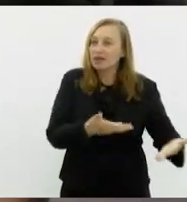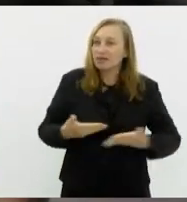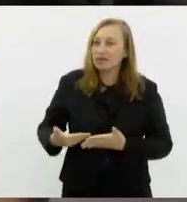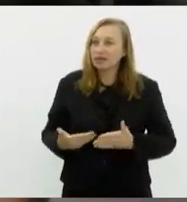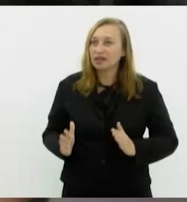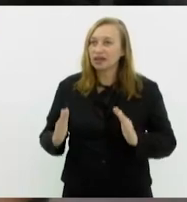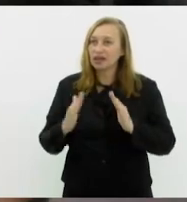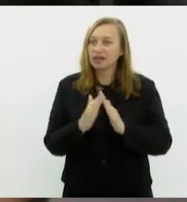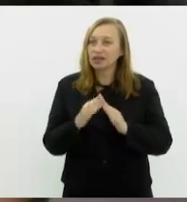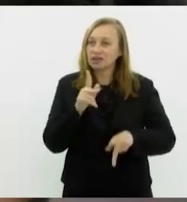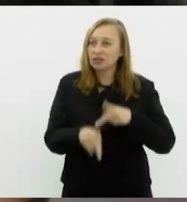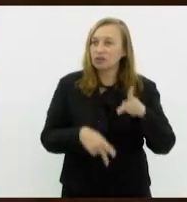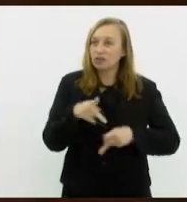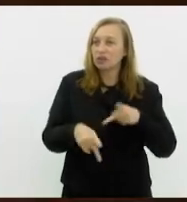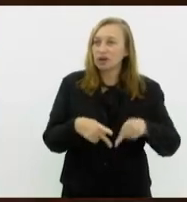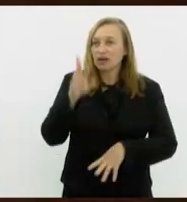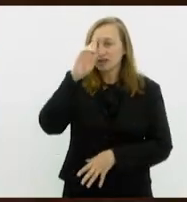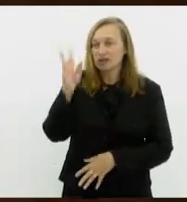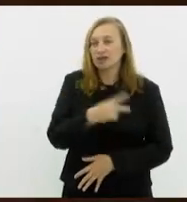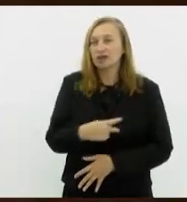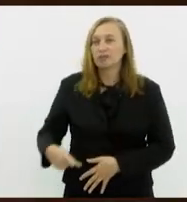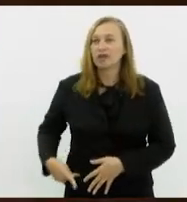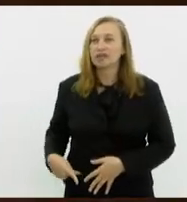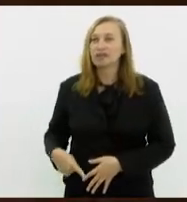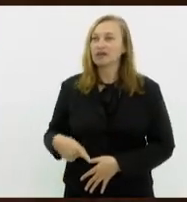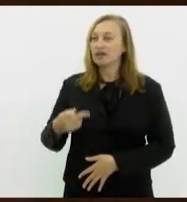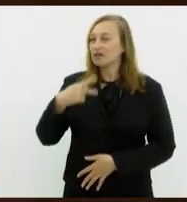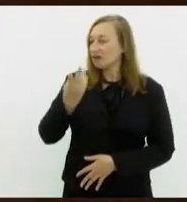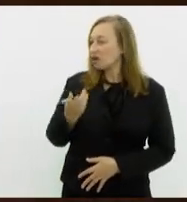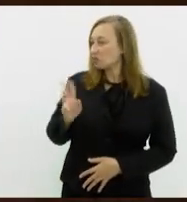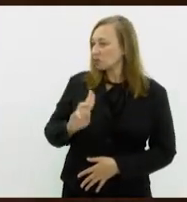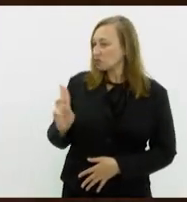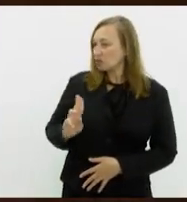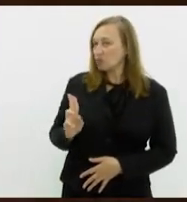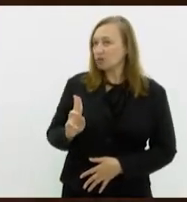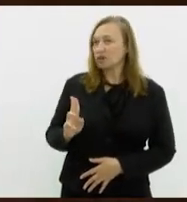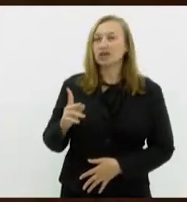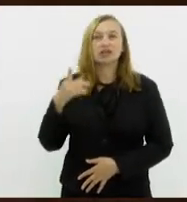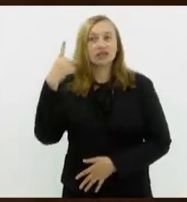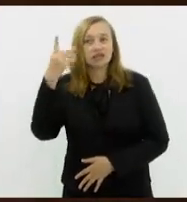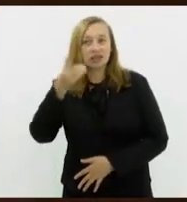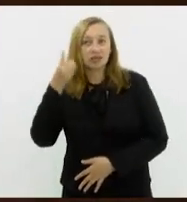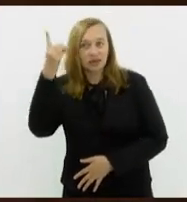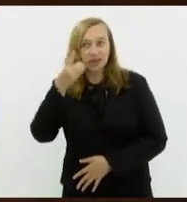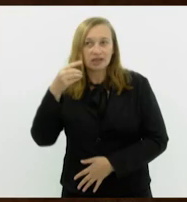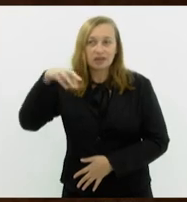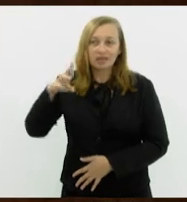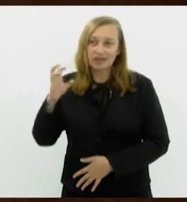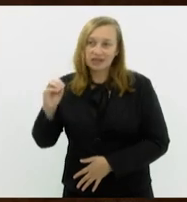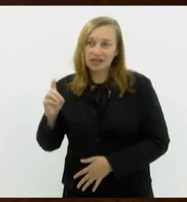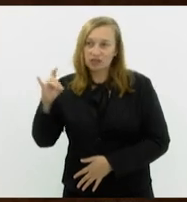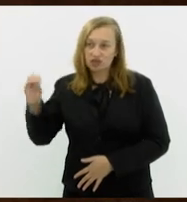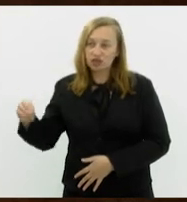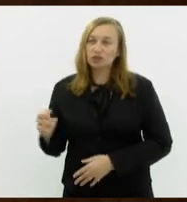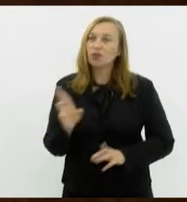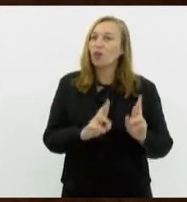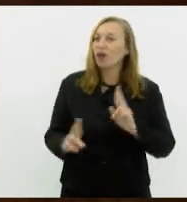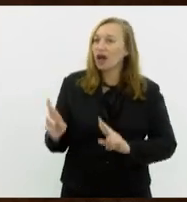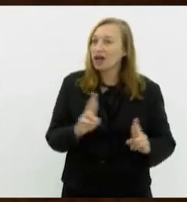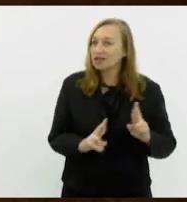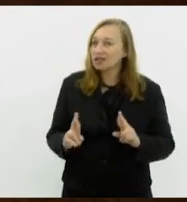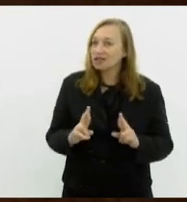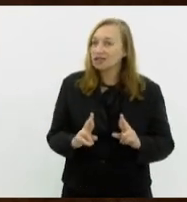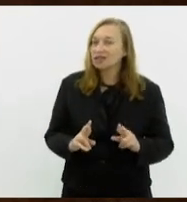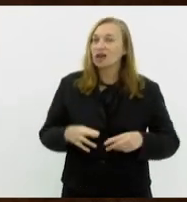povo. E, senhora presidenta, fui citada aqui pelo deputado Marcelo Dino com relação